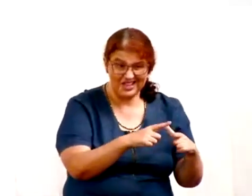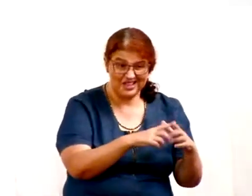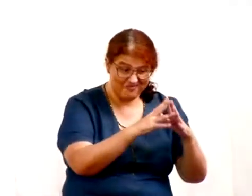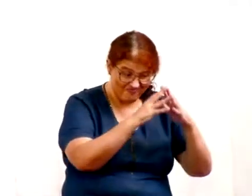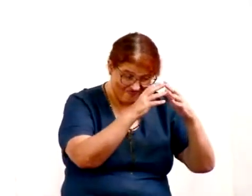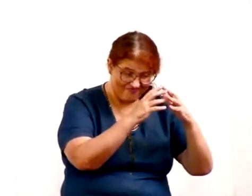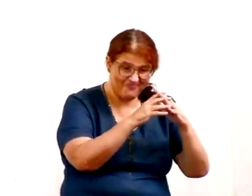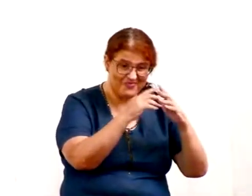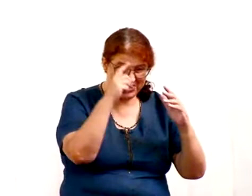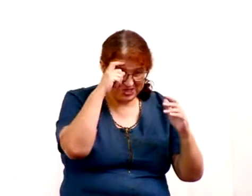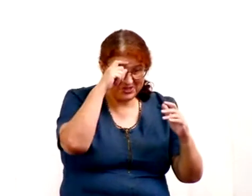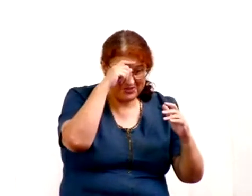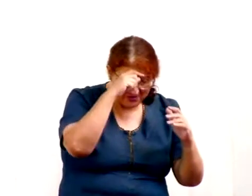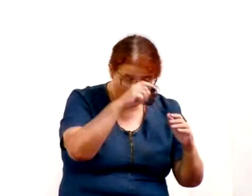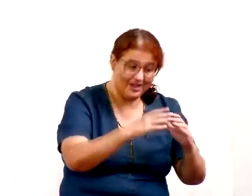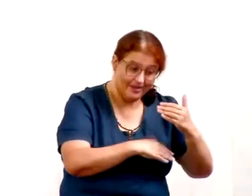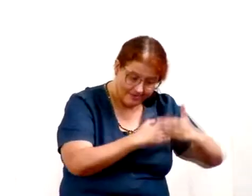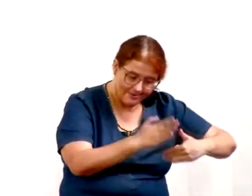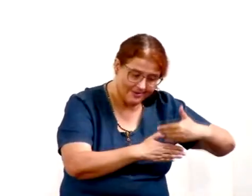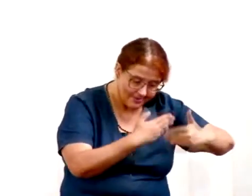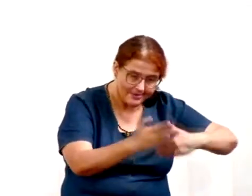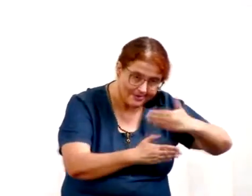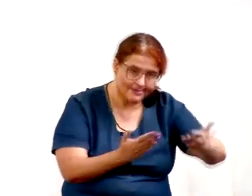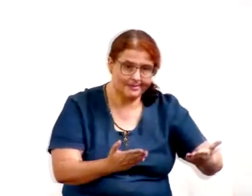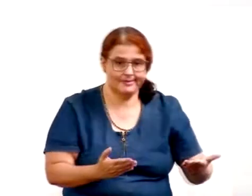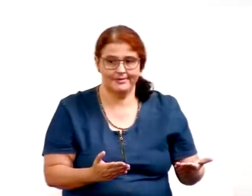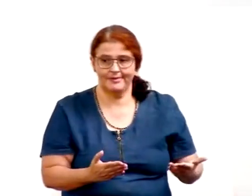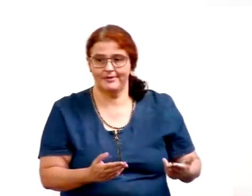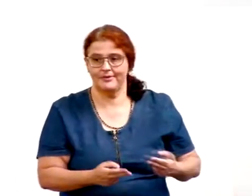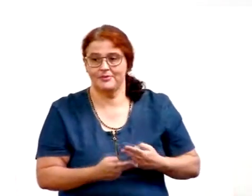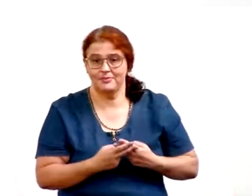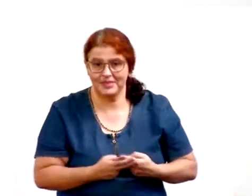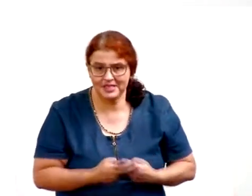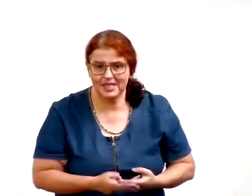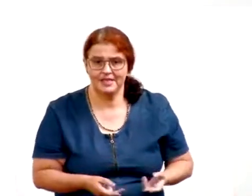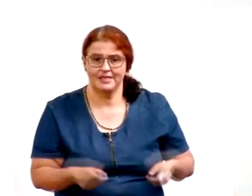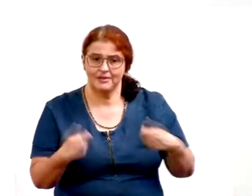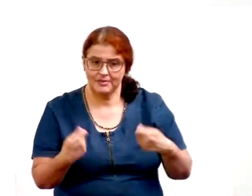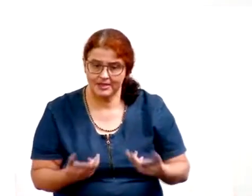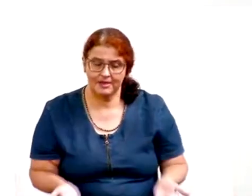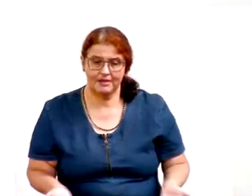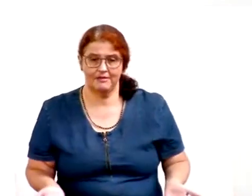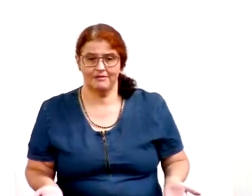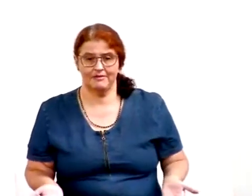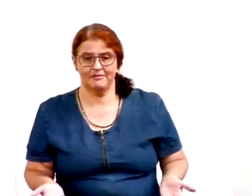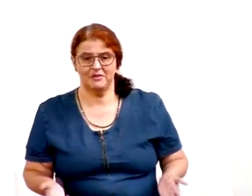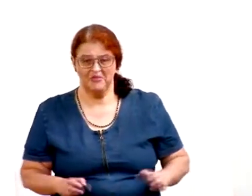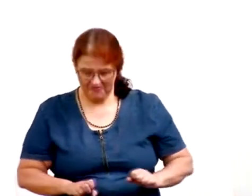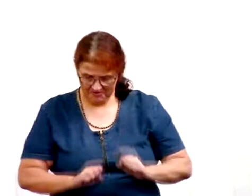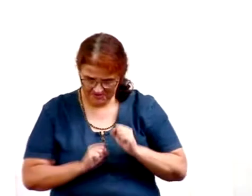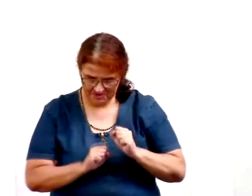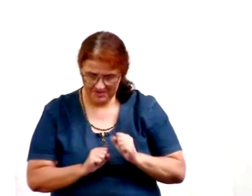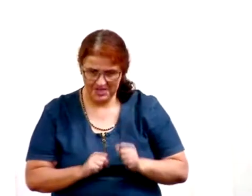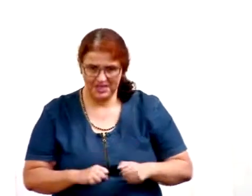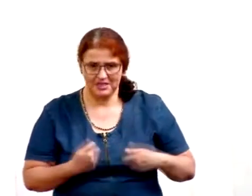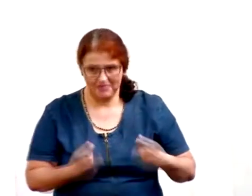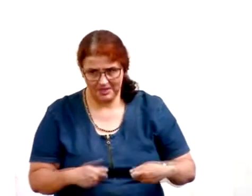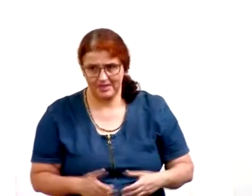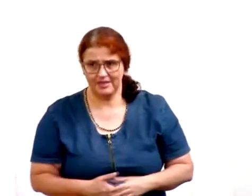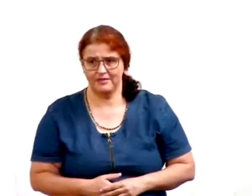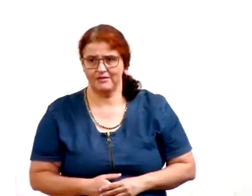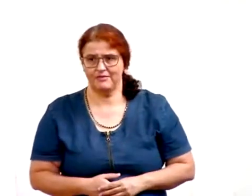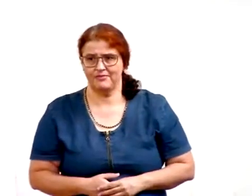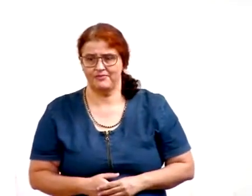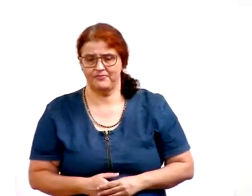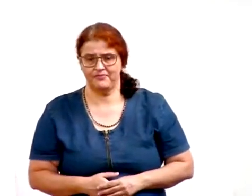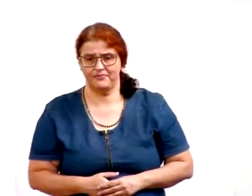firmeza e paciência. Amor, firmeza e paciência. Paulo fala palavras duras